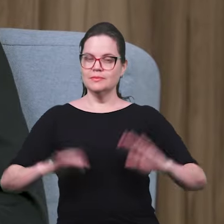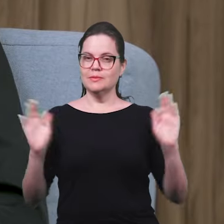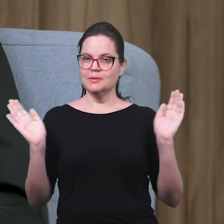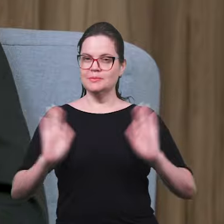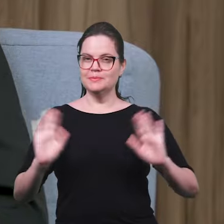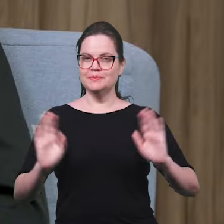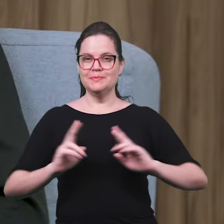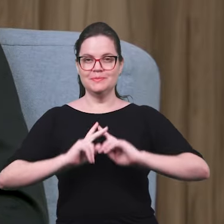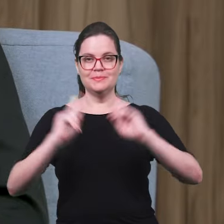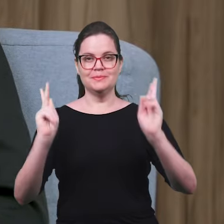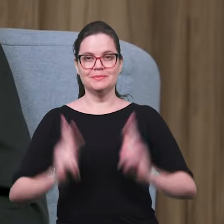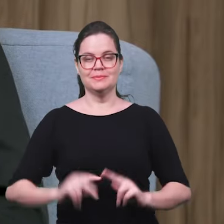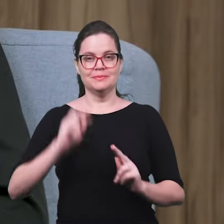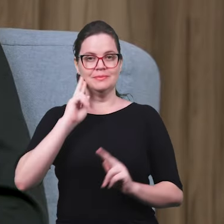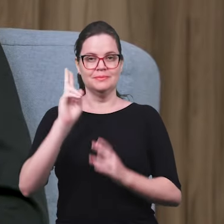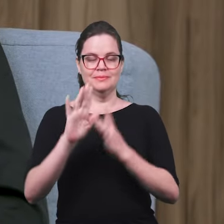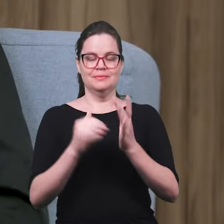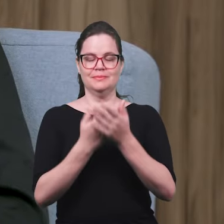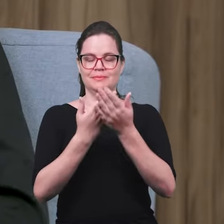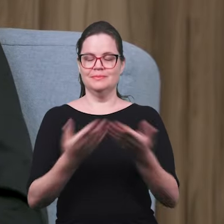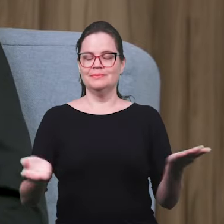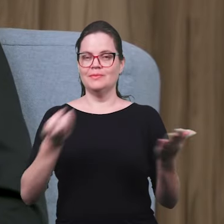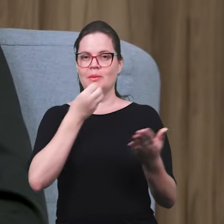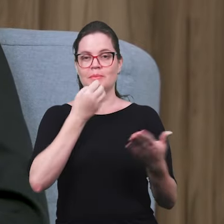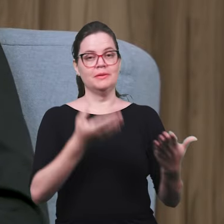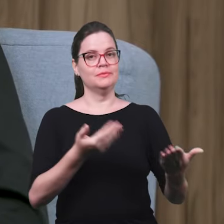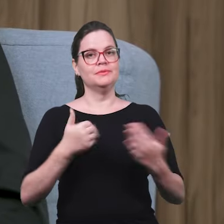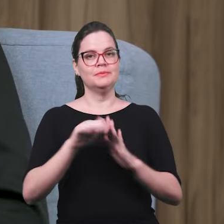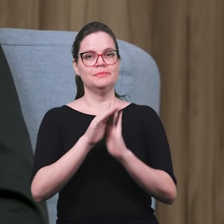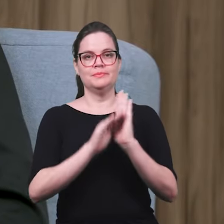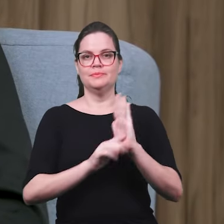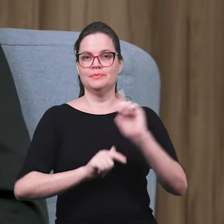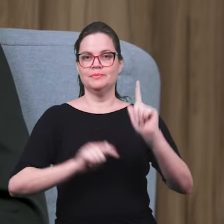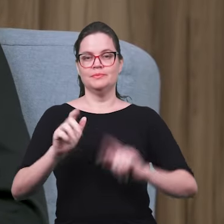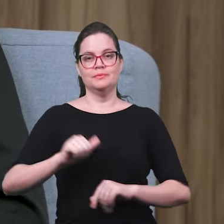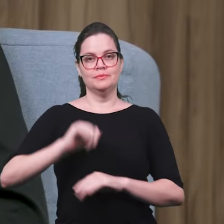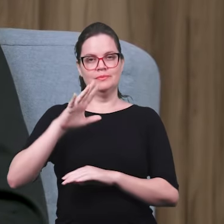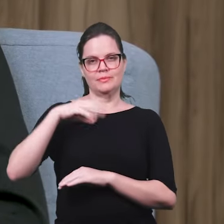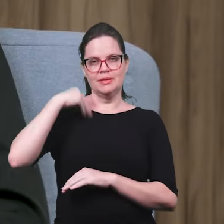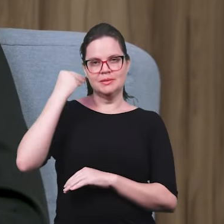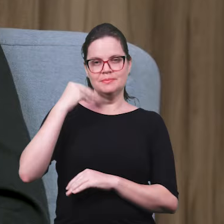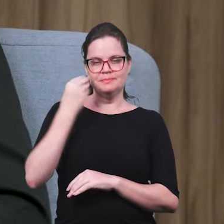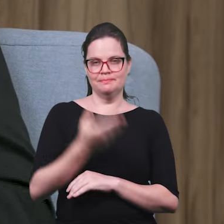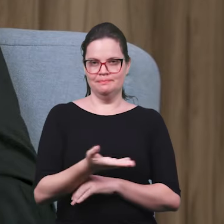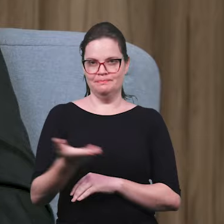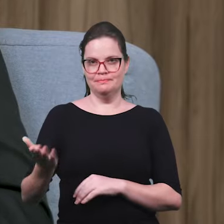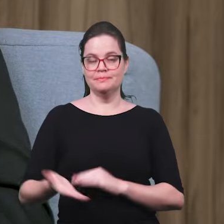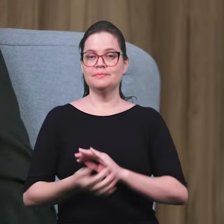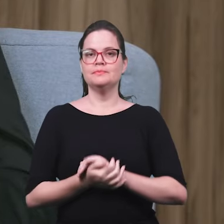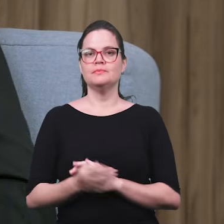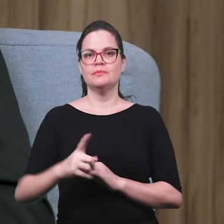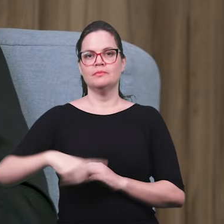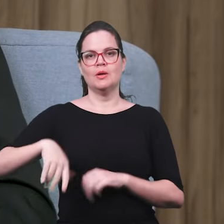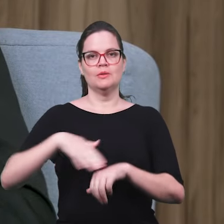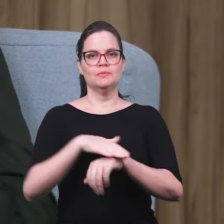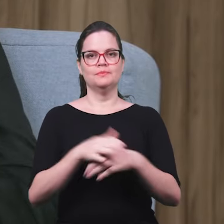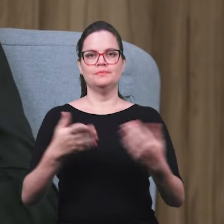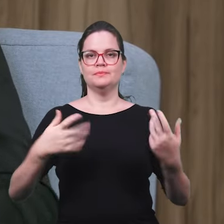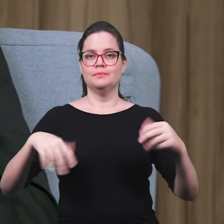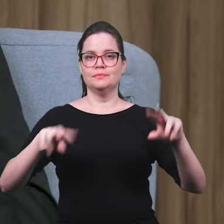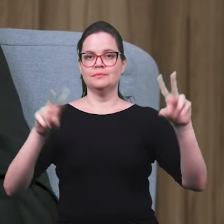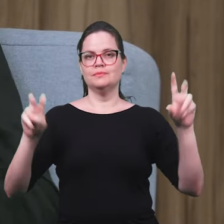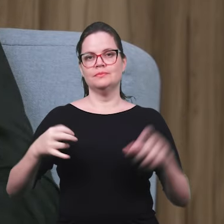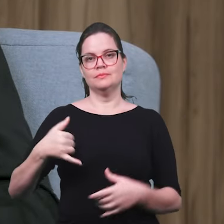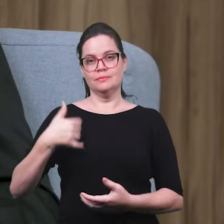Olá, paz do Senhor, seja muito bem-vindo ao programa Mais Sábios, um programa para toda a família. Aqui nós falamos sobre o idoso